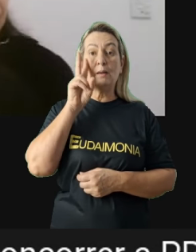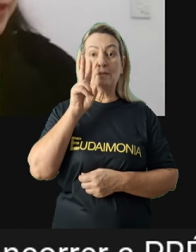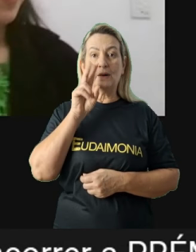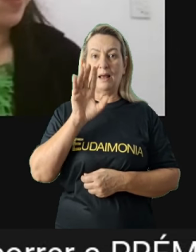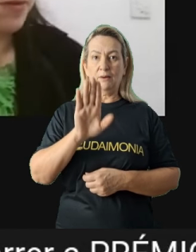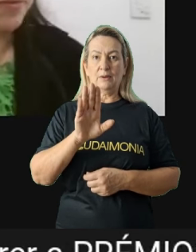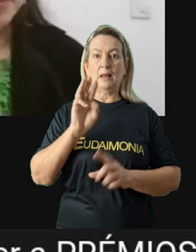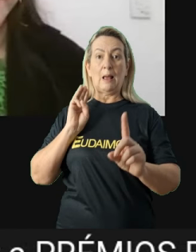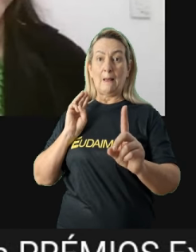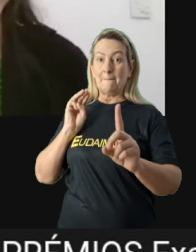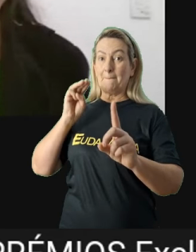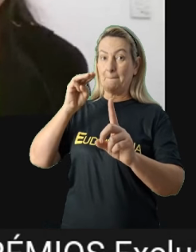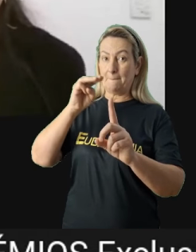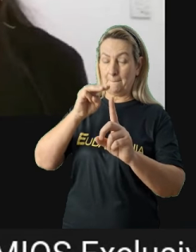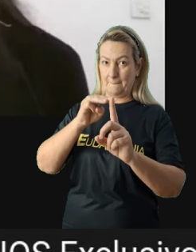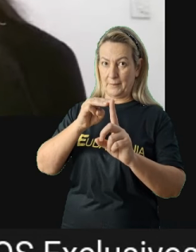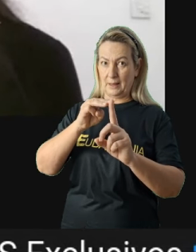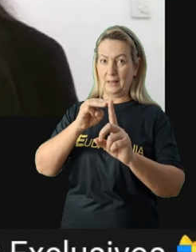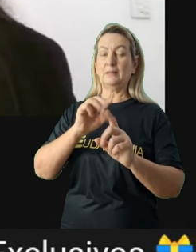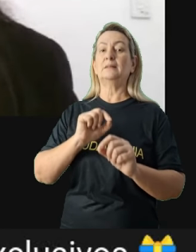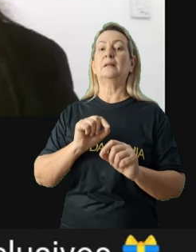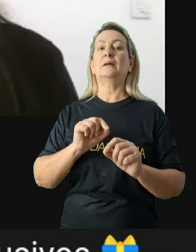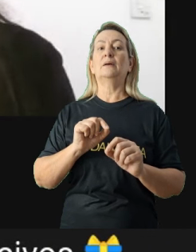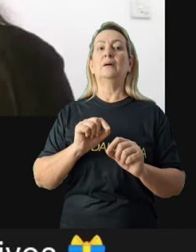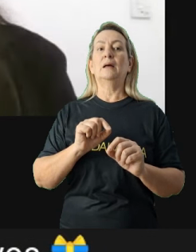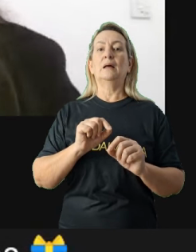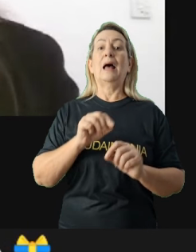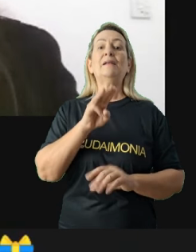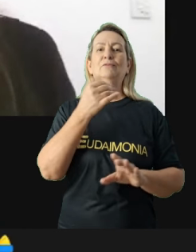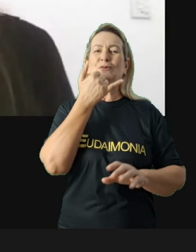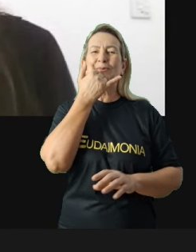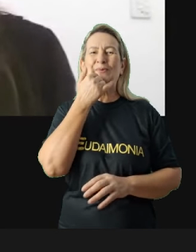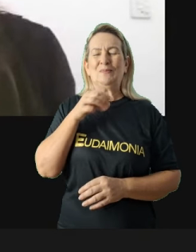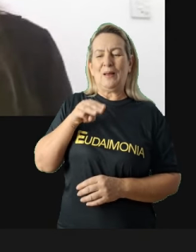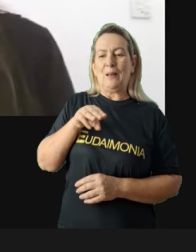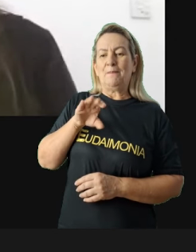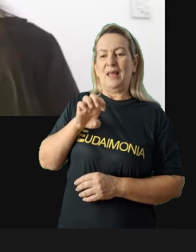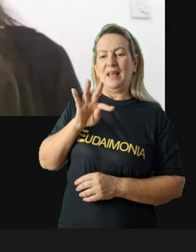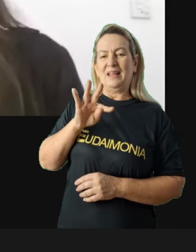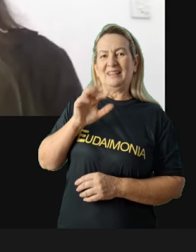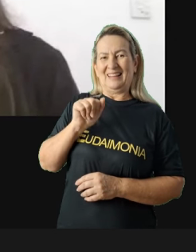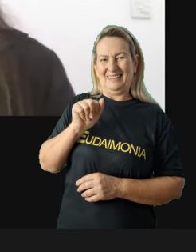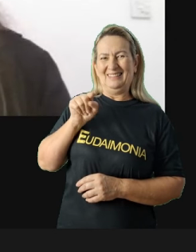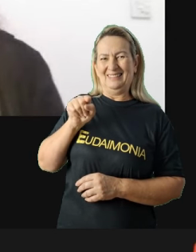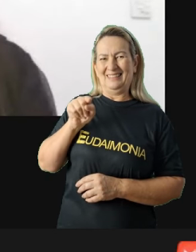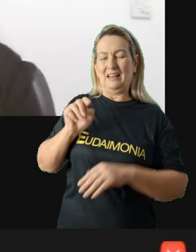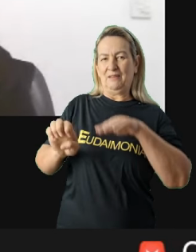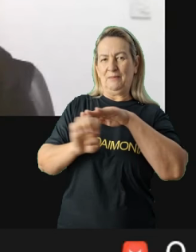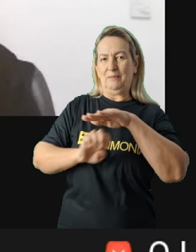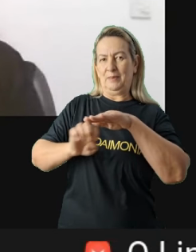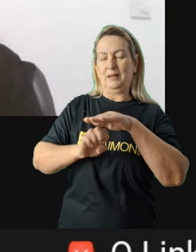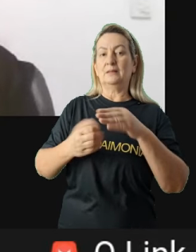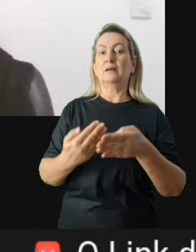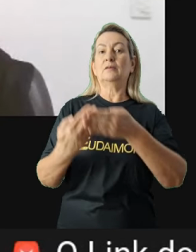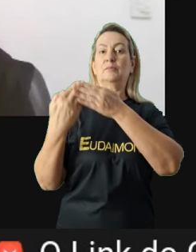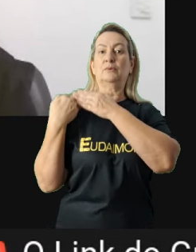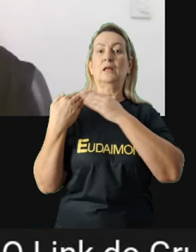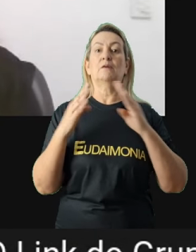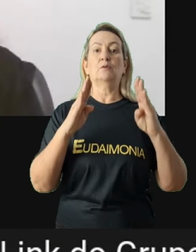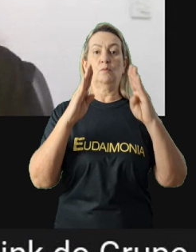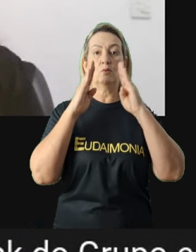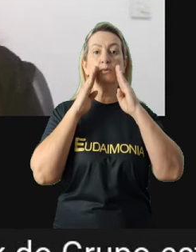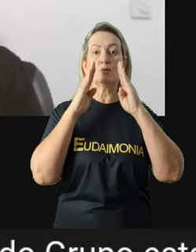eu não quero manipular, mas só lembrar que a Meta, que é responsável pelo Facebook e tudo, lançou